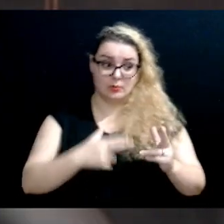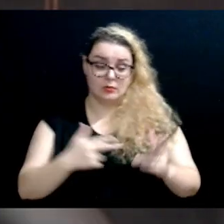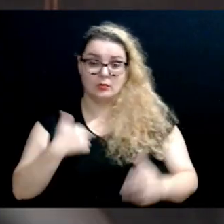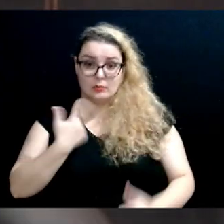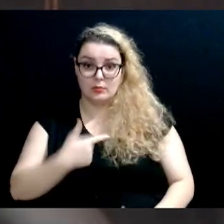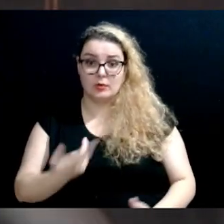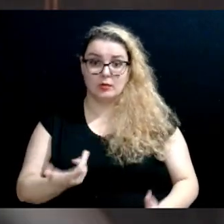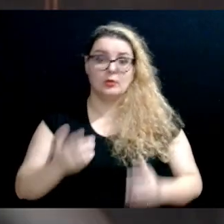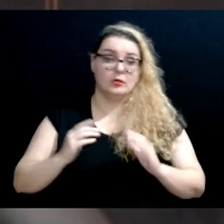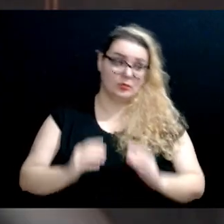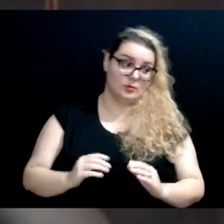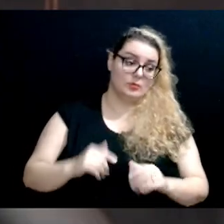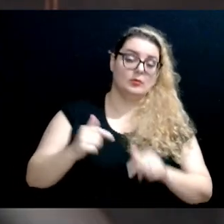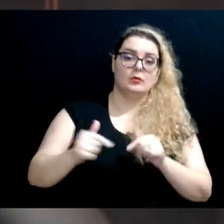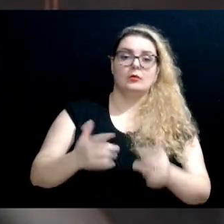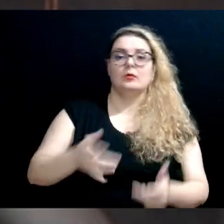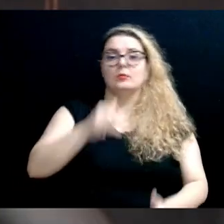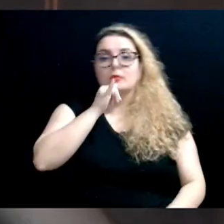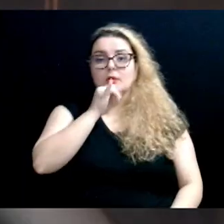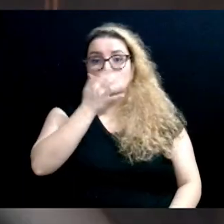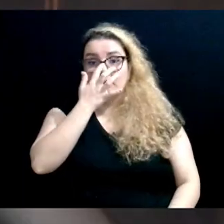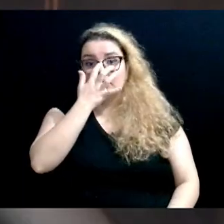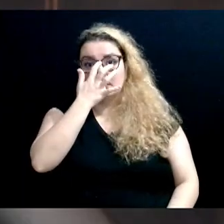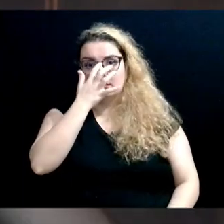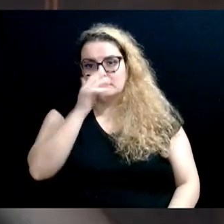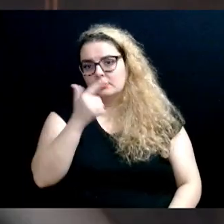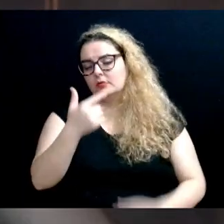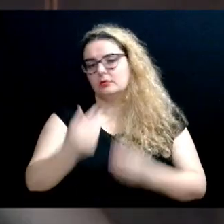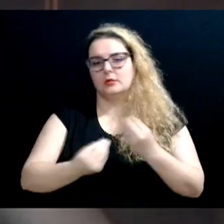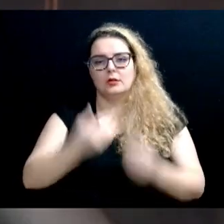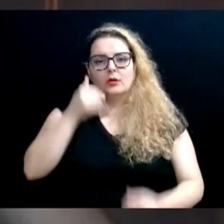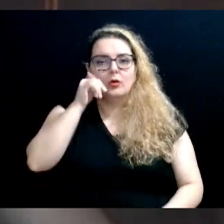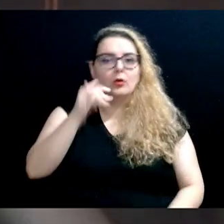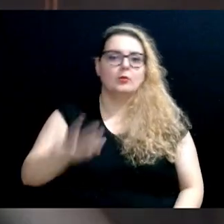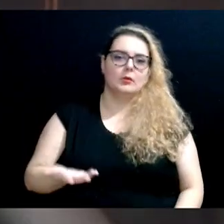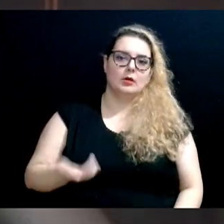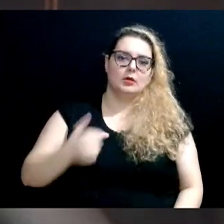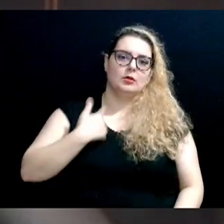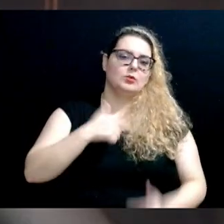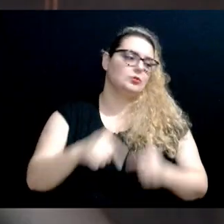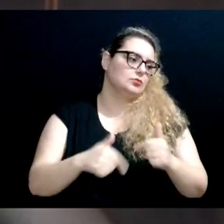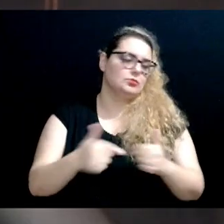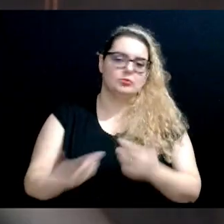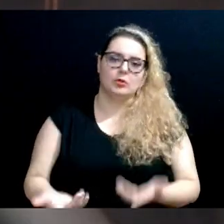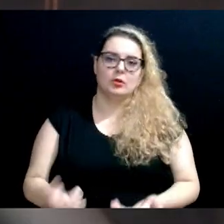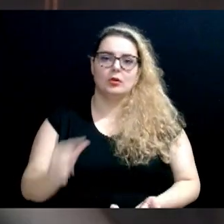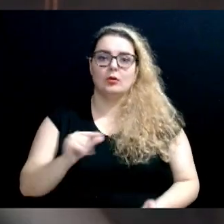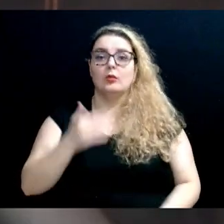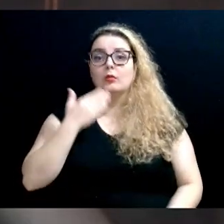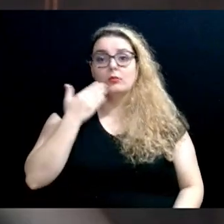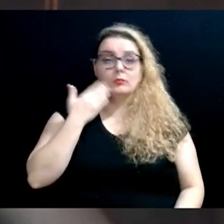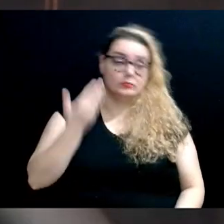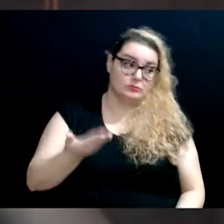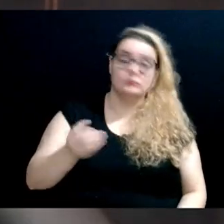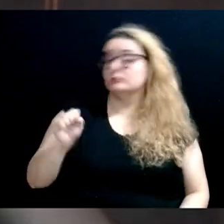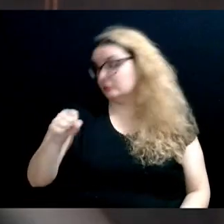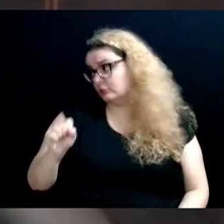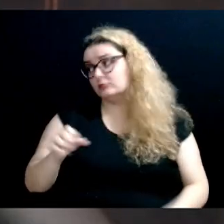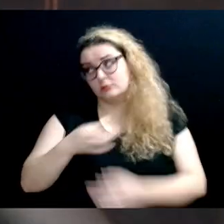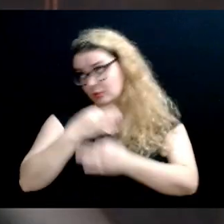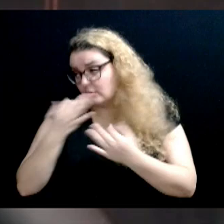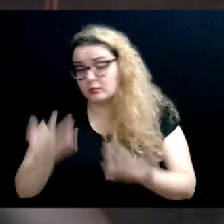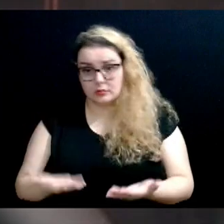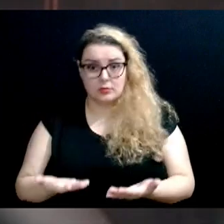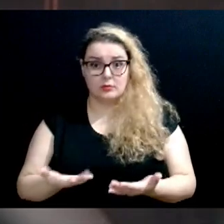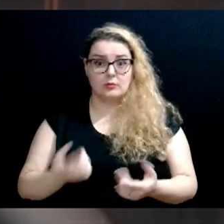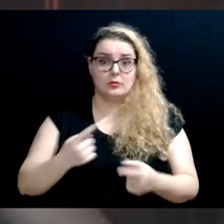no trabalho, é inevitável que o nosso trabalho fique um pouco mais fácil. Perfeito. Né? Porque a gente